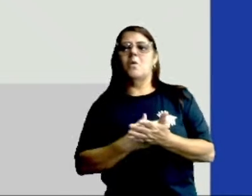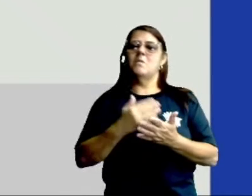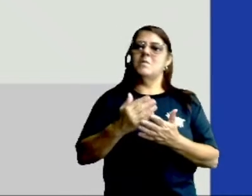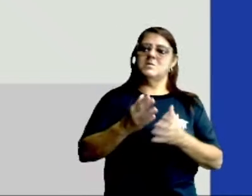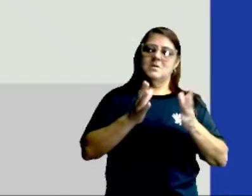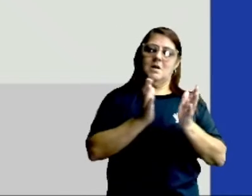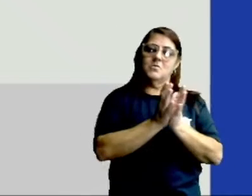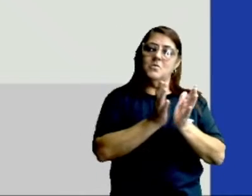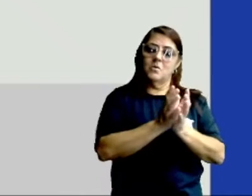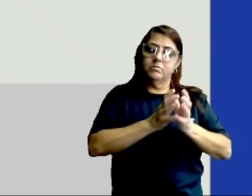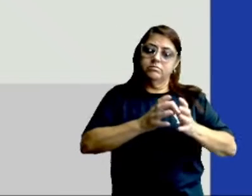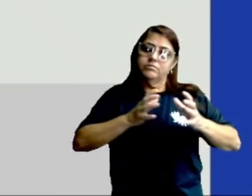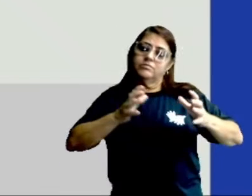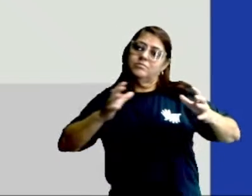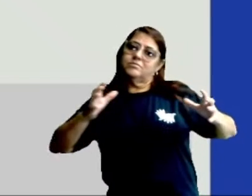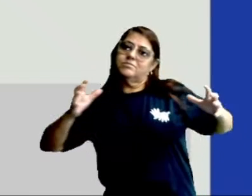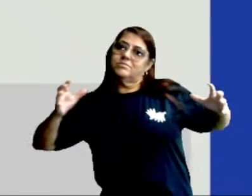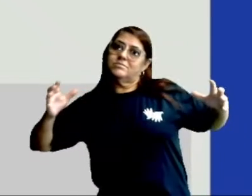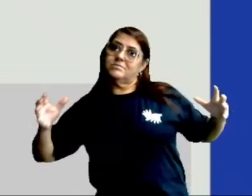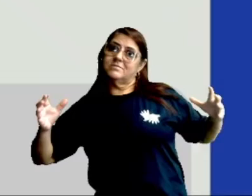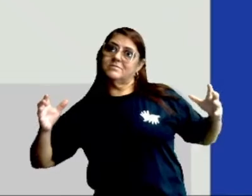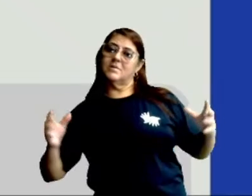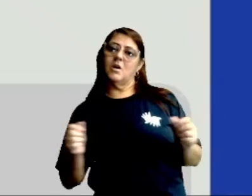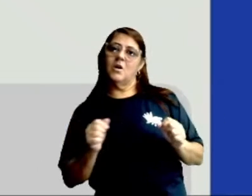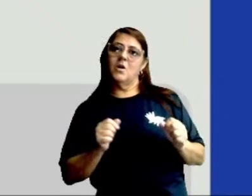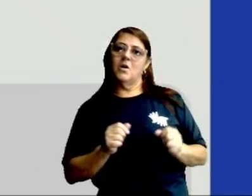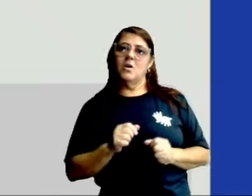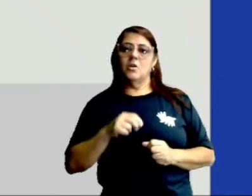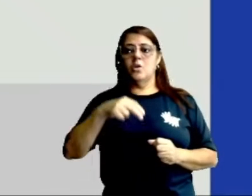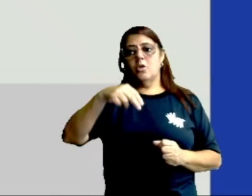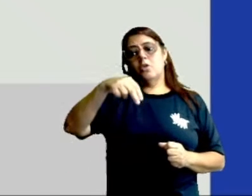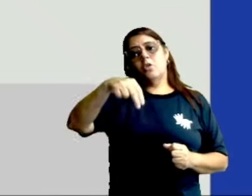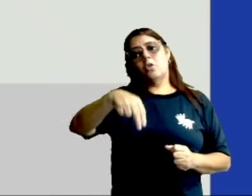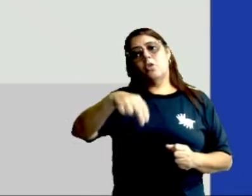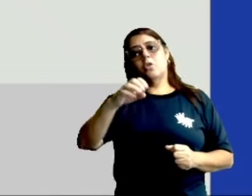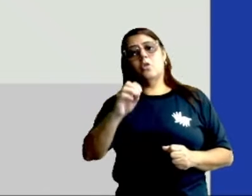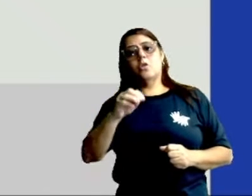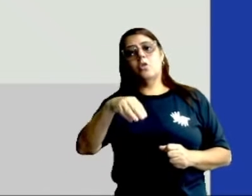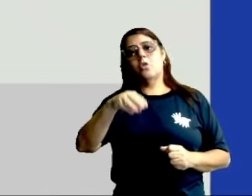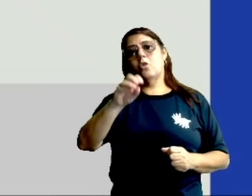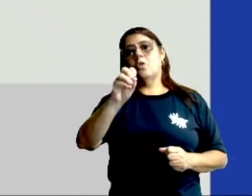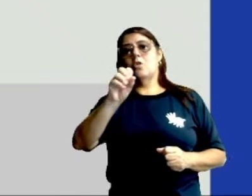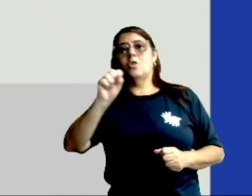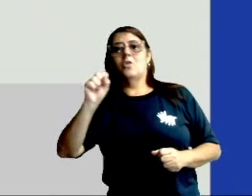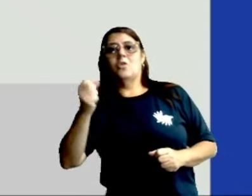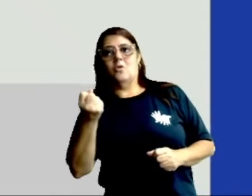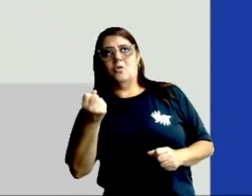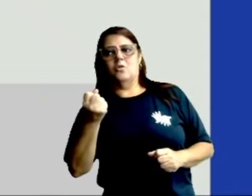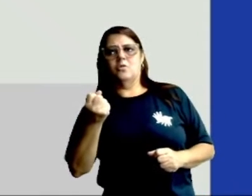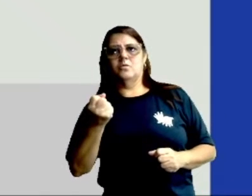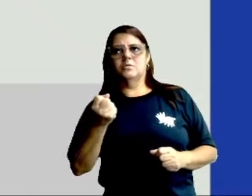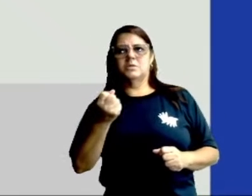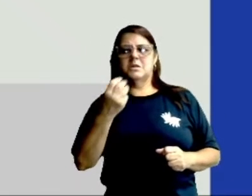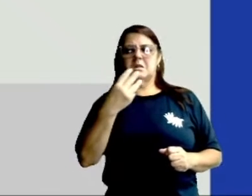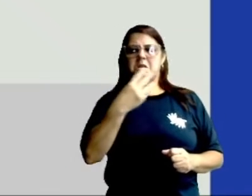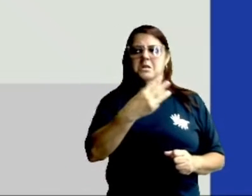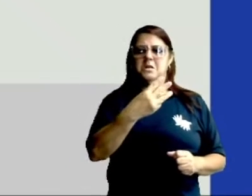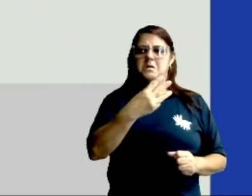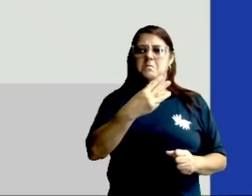a se organizar em grupos maiores e a esses grupos maiores é denomina-se de nomes né são chamados de nomes e